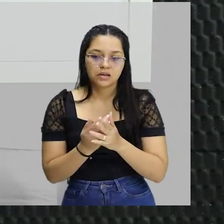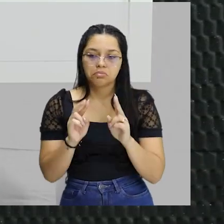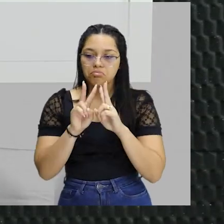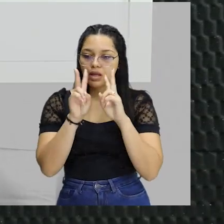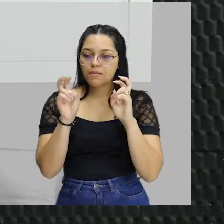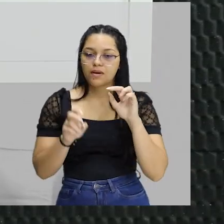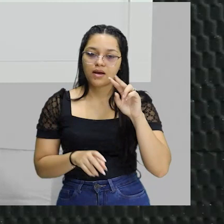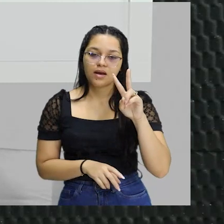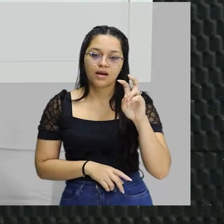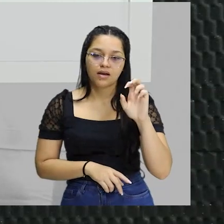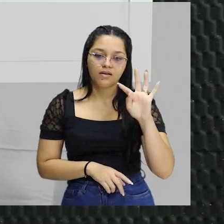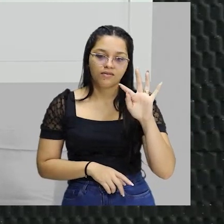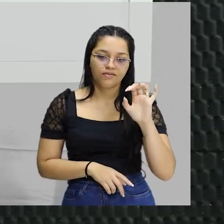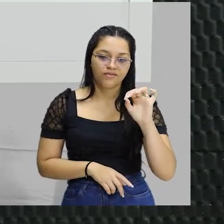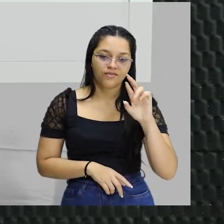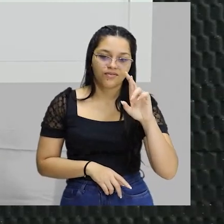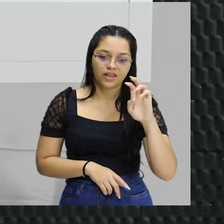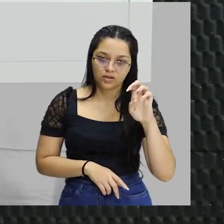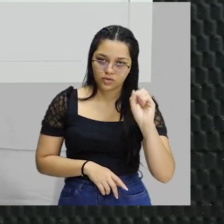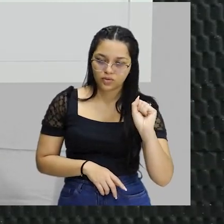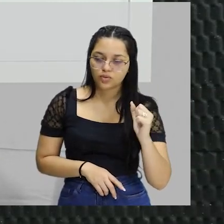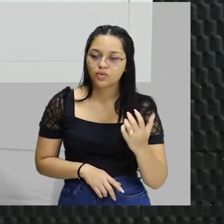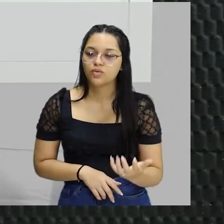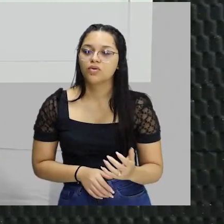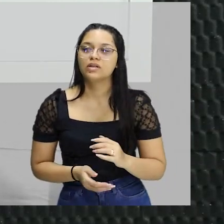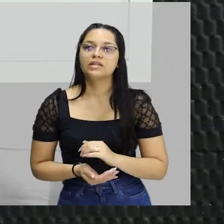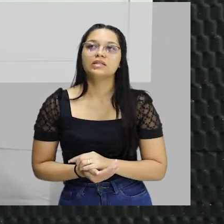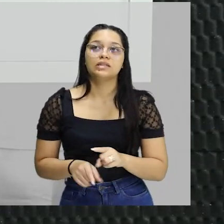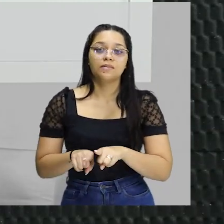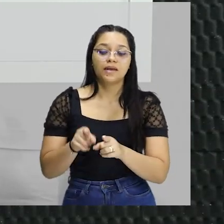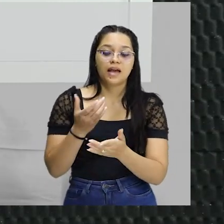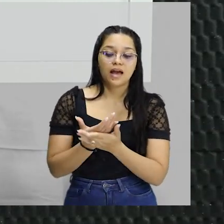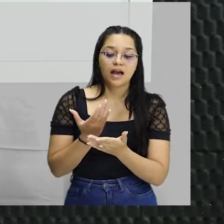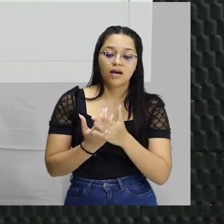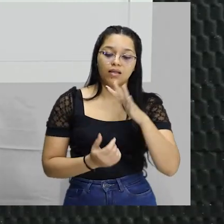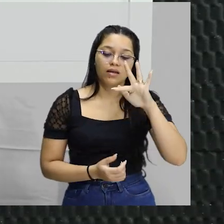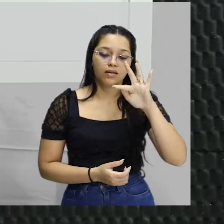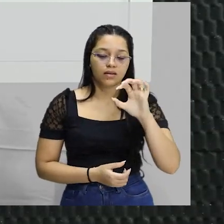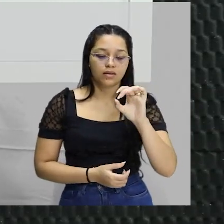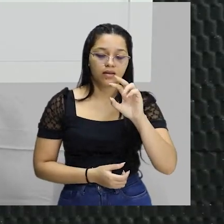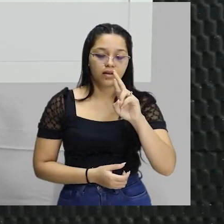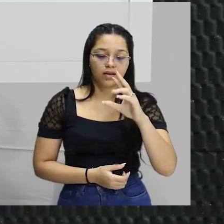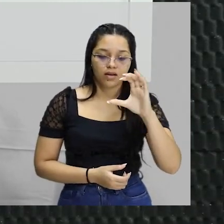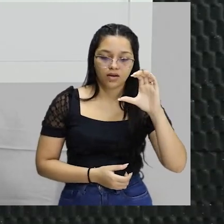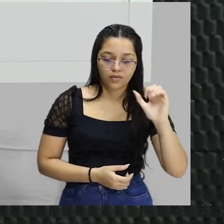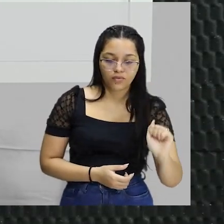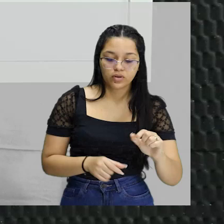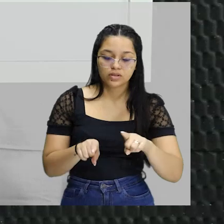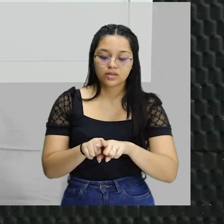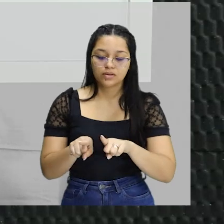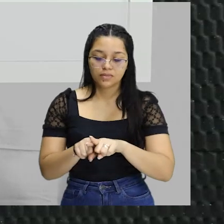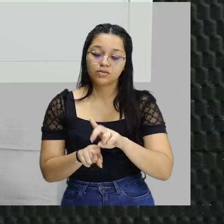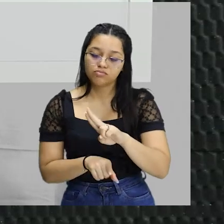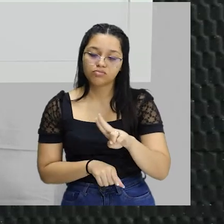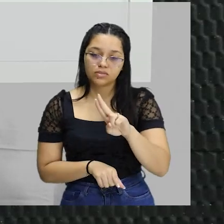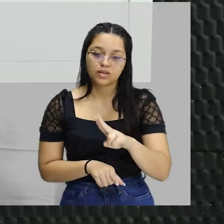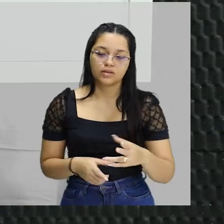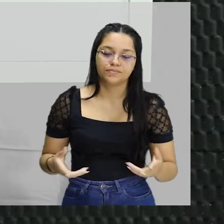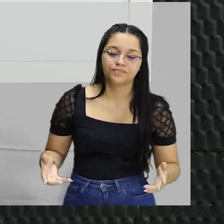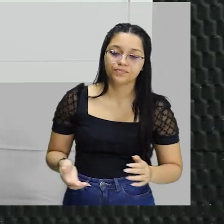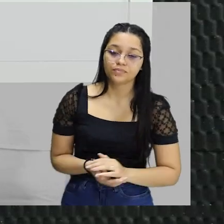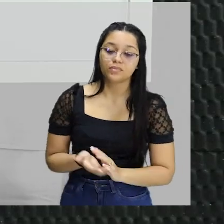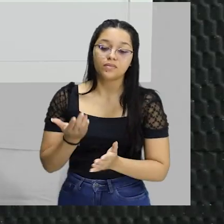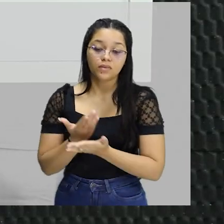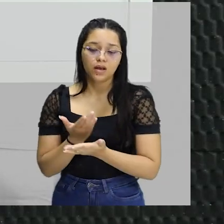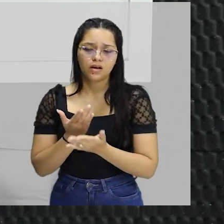vetores. Vamos utilizar bastante. A aula sobre força. Vamos utilizar aqui também bastante. Tá ok? Então essas aulas